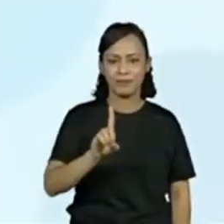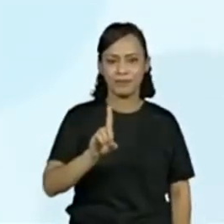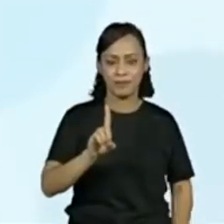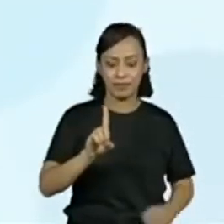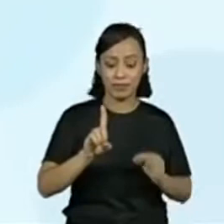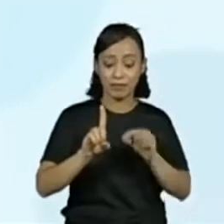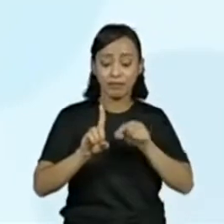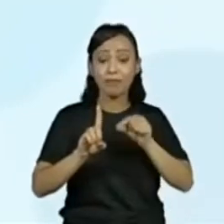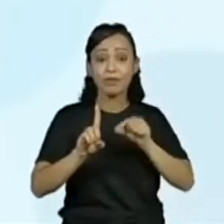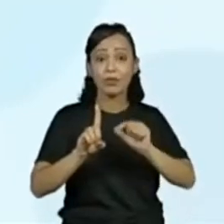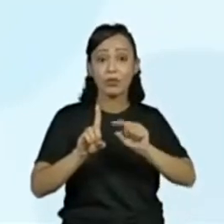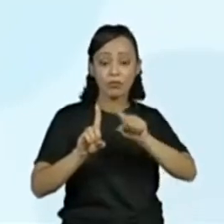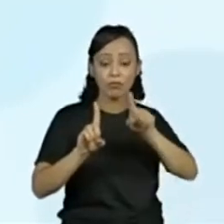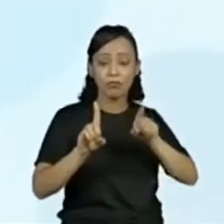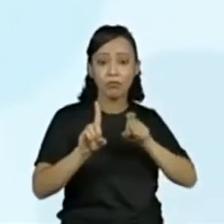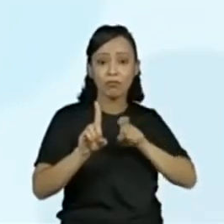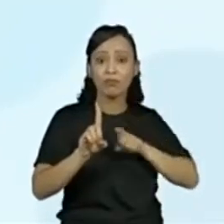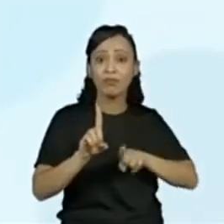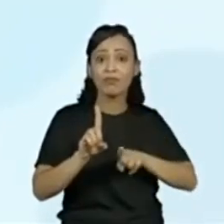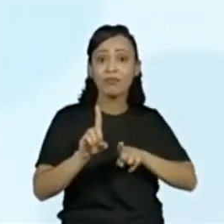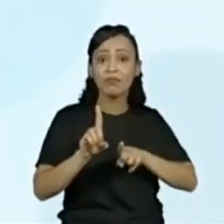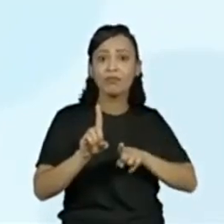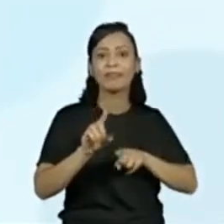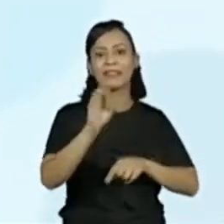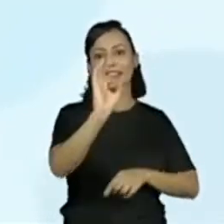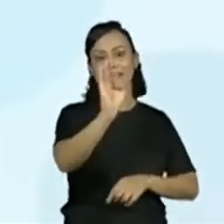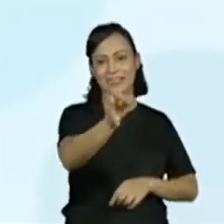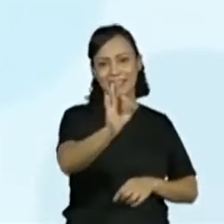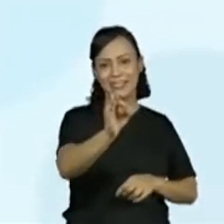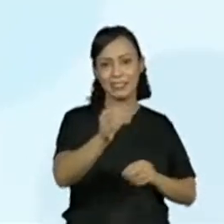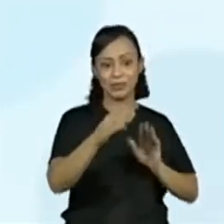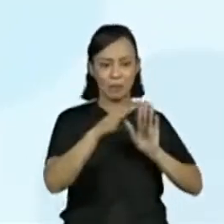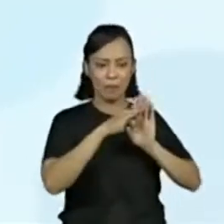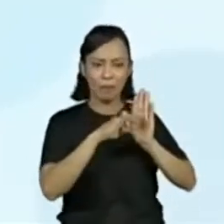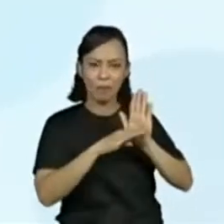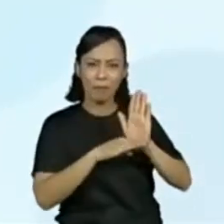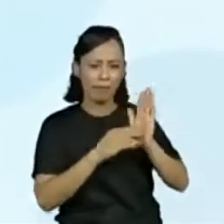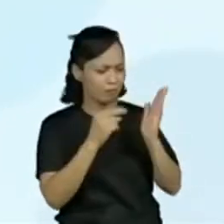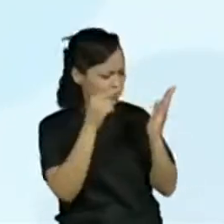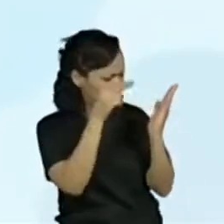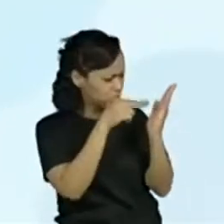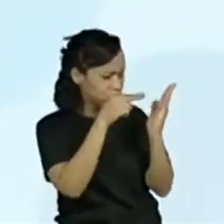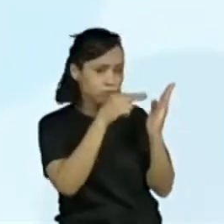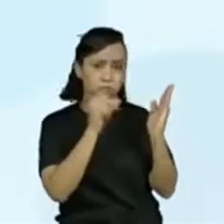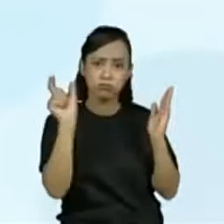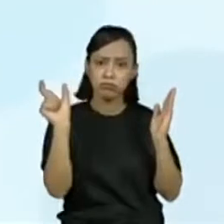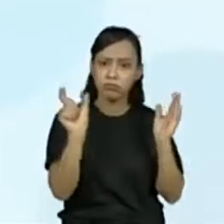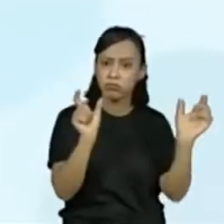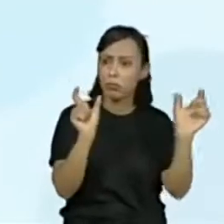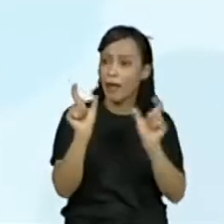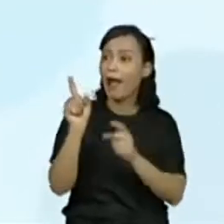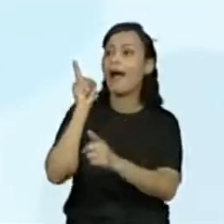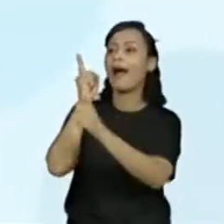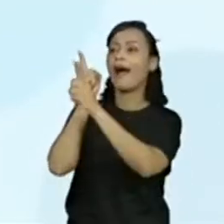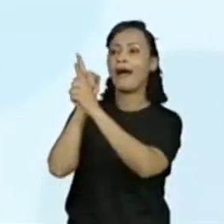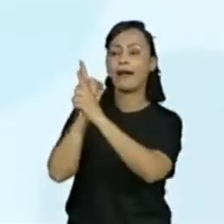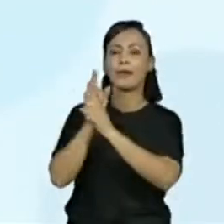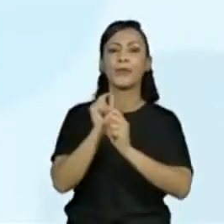agora eu senti que nem os alunos vão procurando palavras que podem ajudar ó B